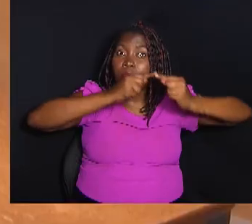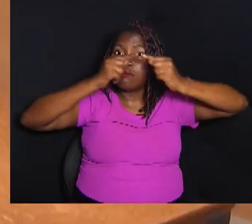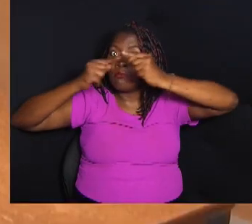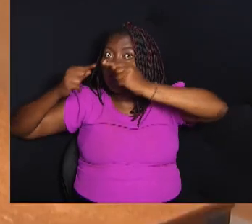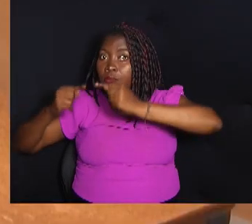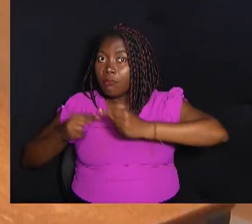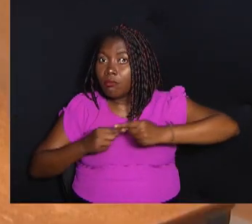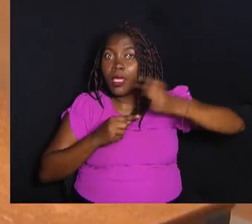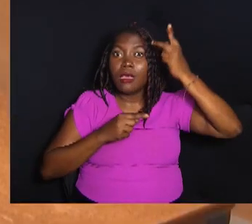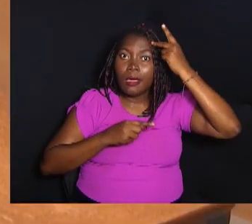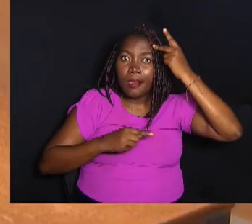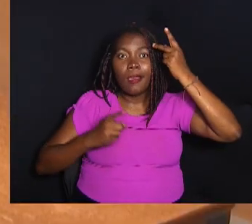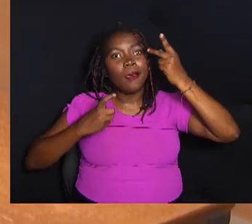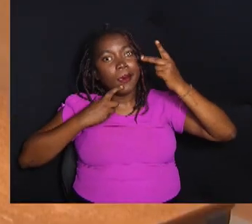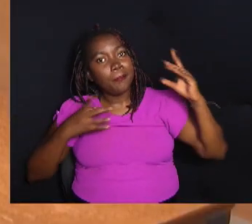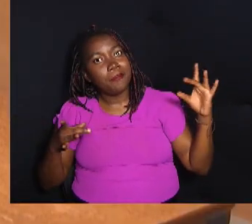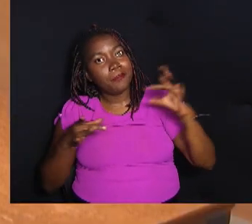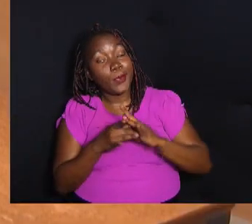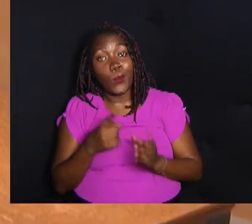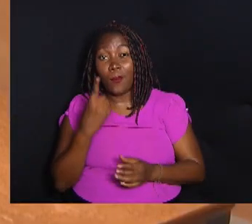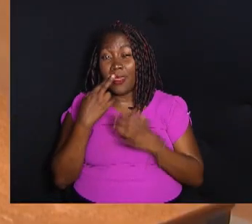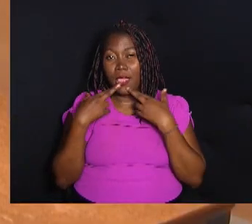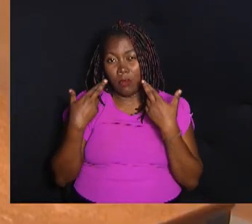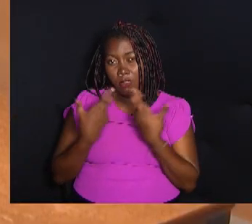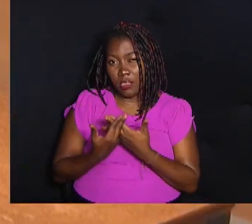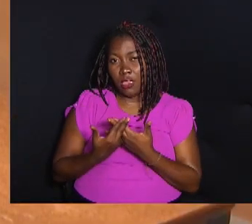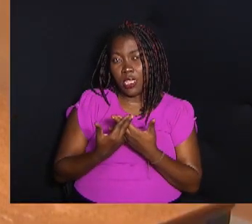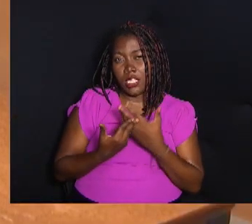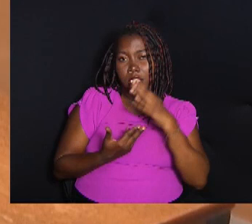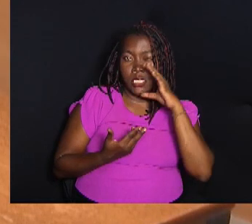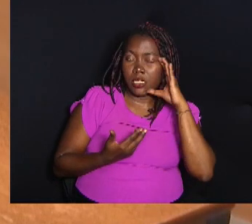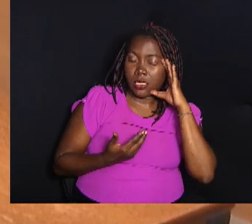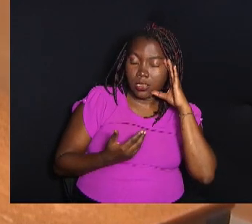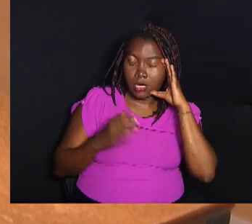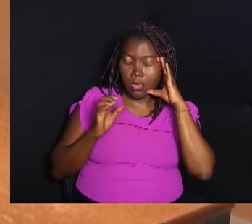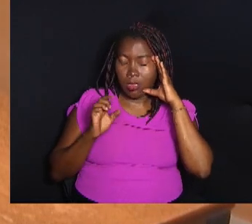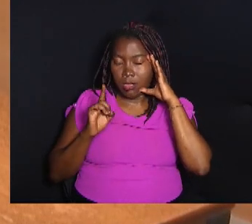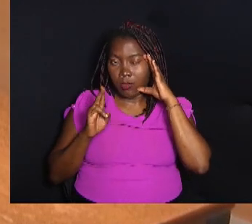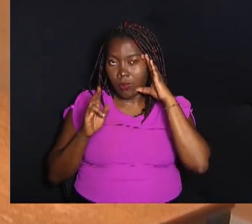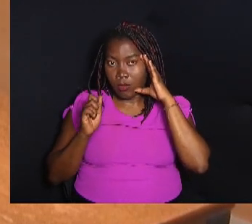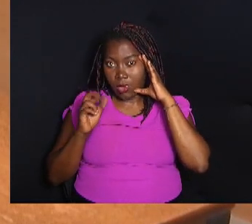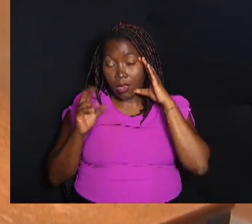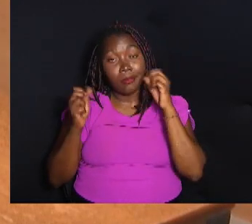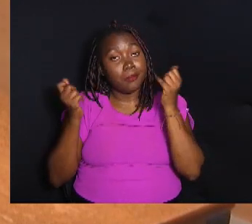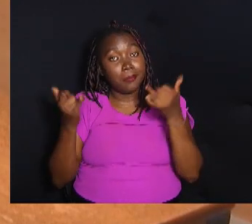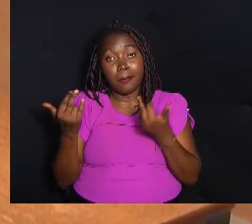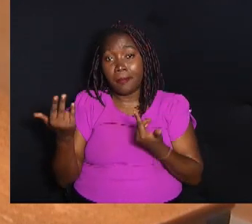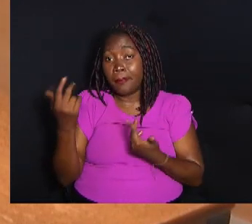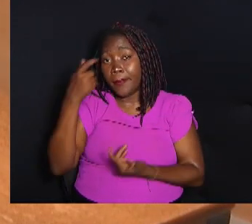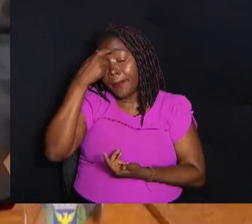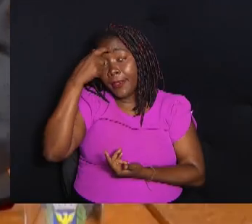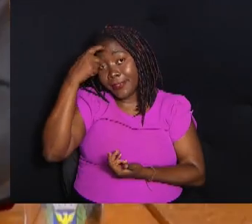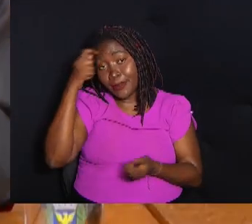Campinas em em uma das reuniões entre Luiz Ciro e Eduardo magoga foi destacado o mesmo pensamento que eles têm junto ao